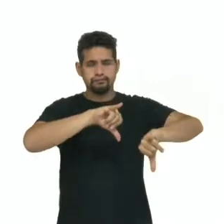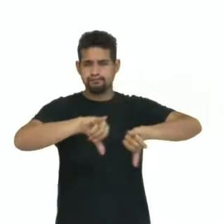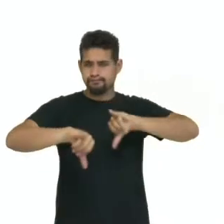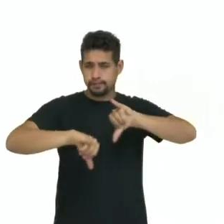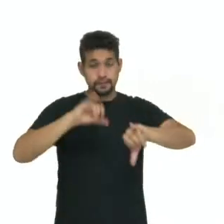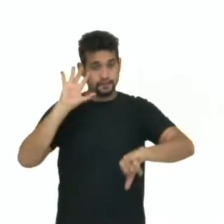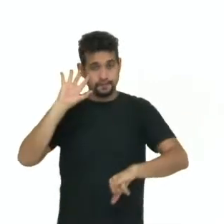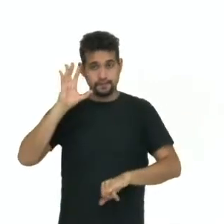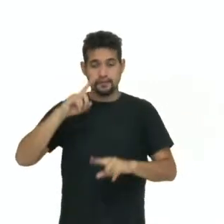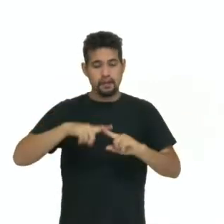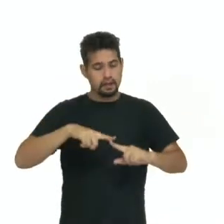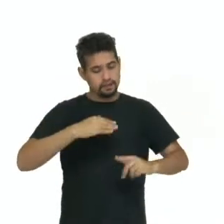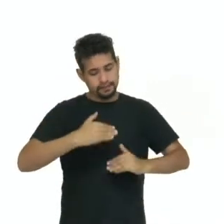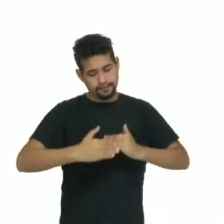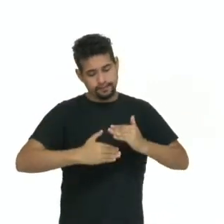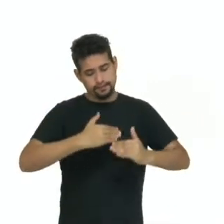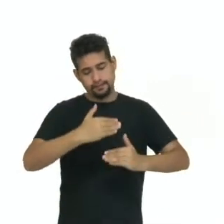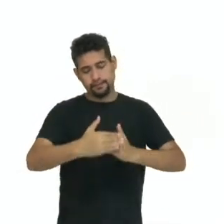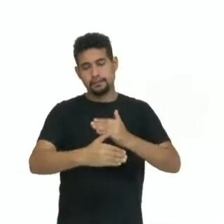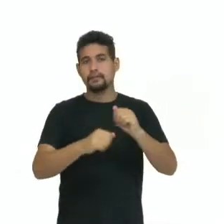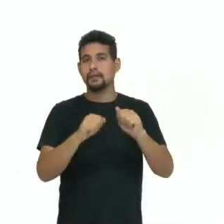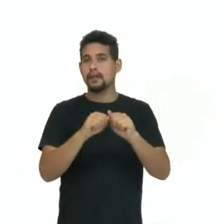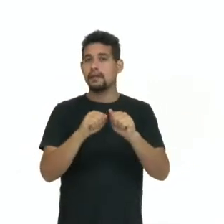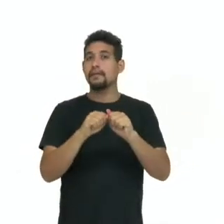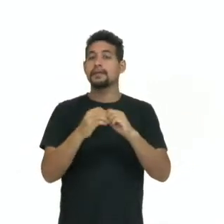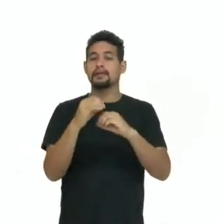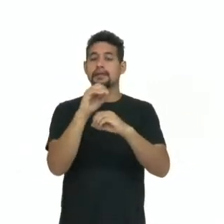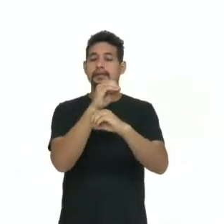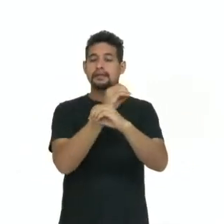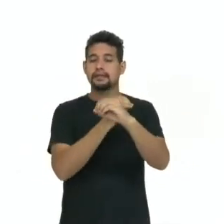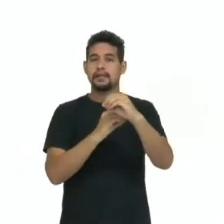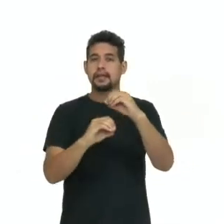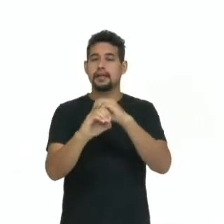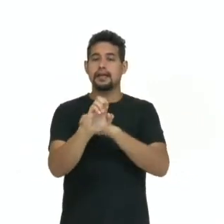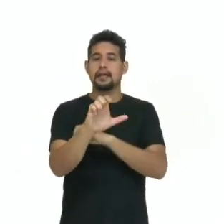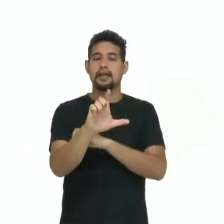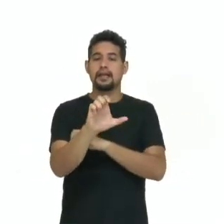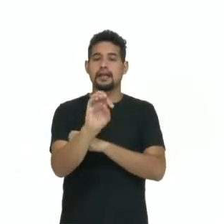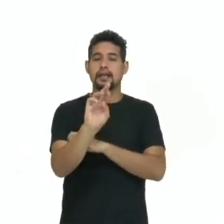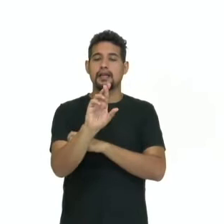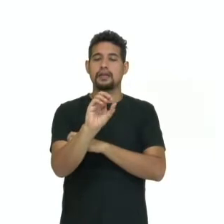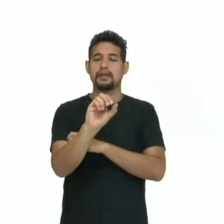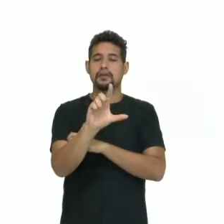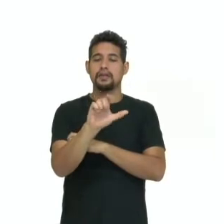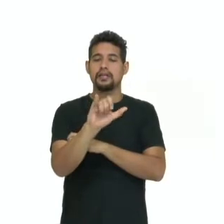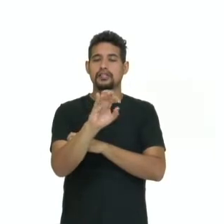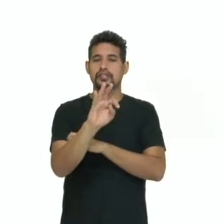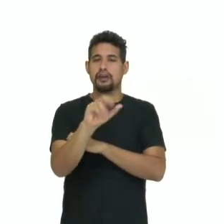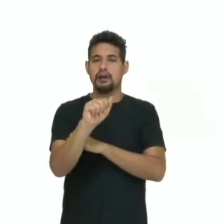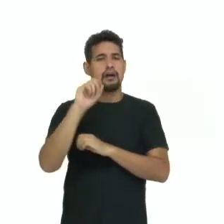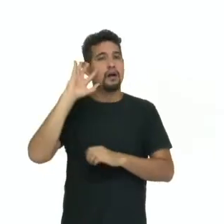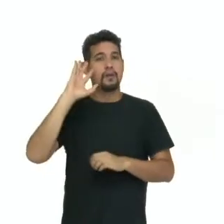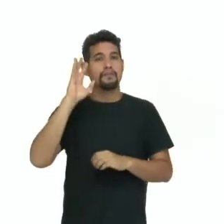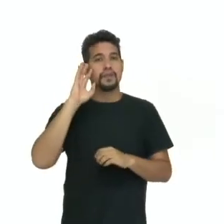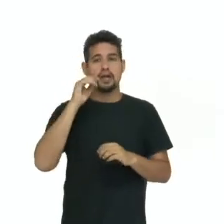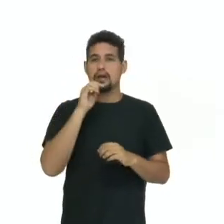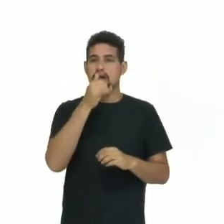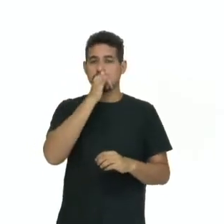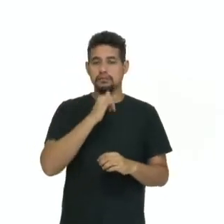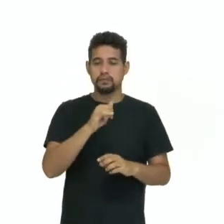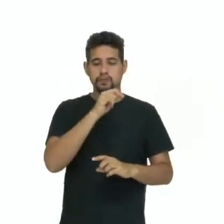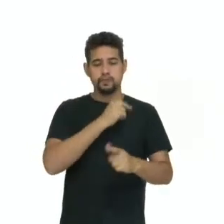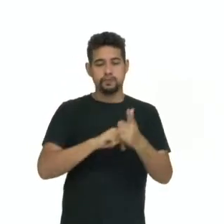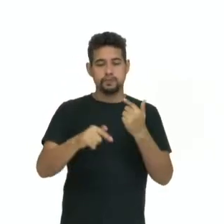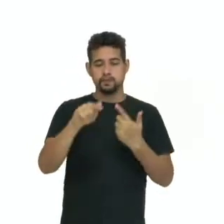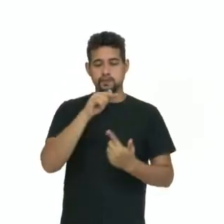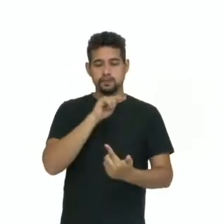Esse processo é realizado em células eletrolíticas, na quais a corrente elétrica é estabelecida por um gerador, e aí a gente